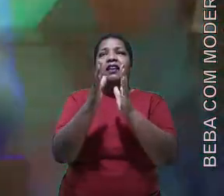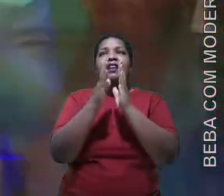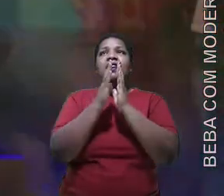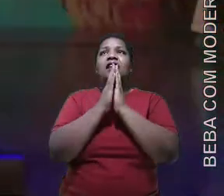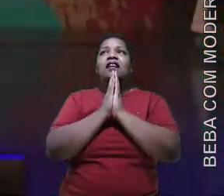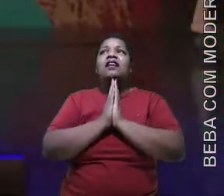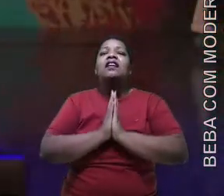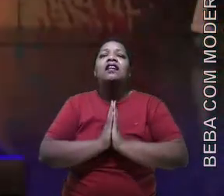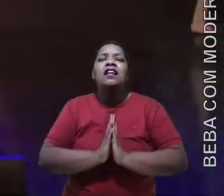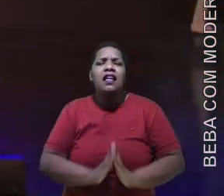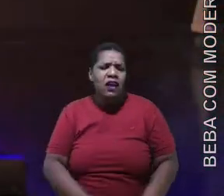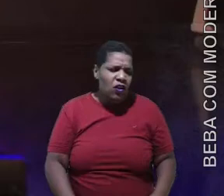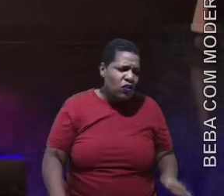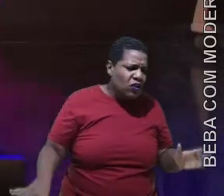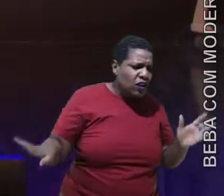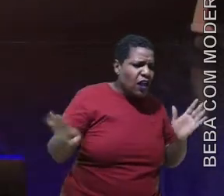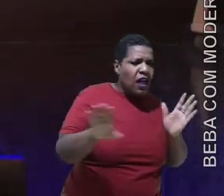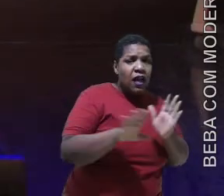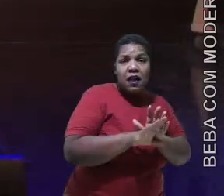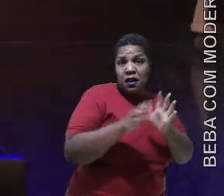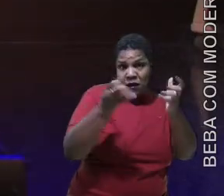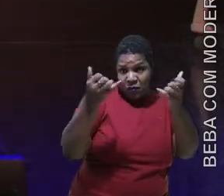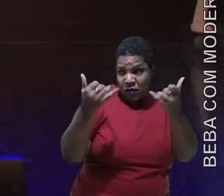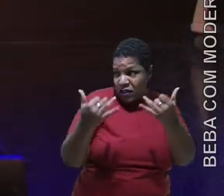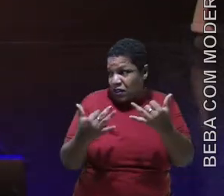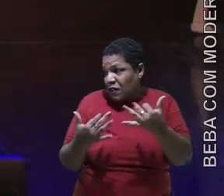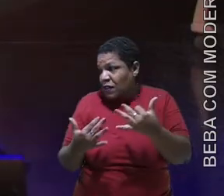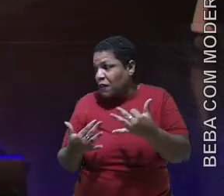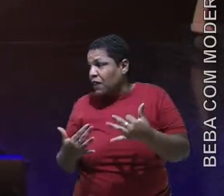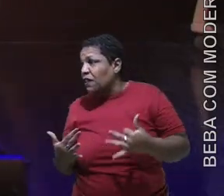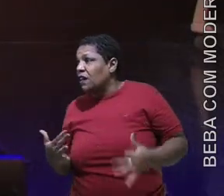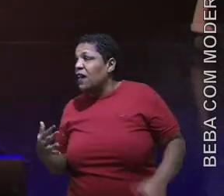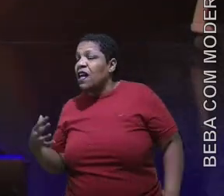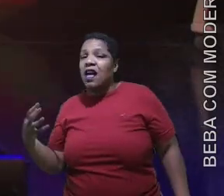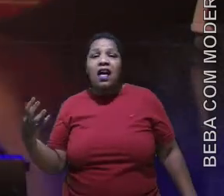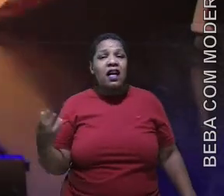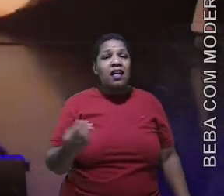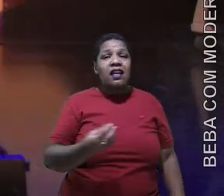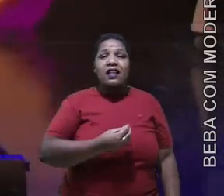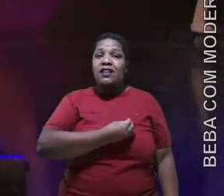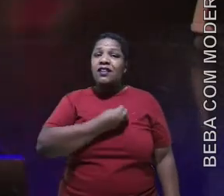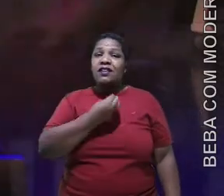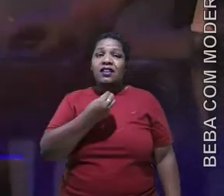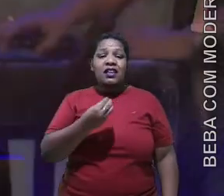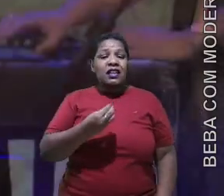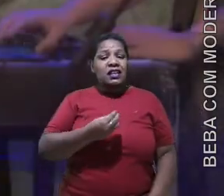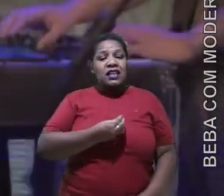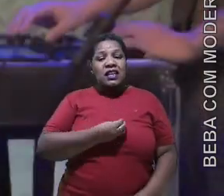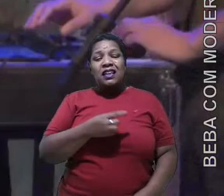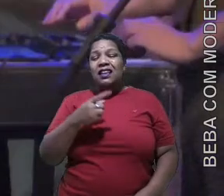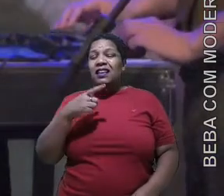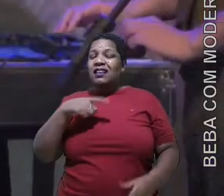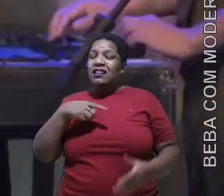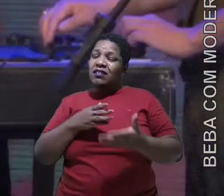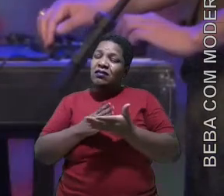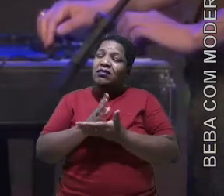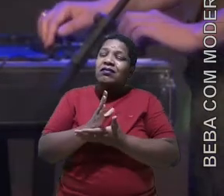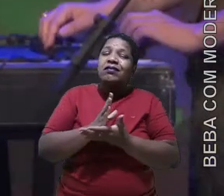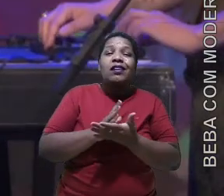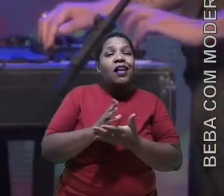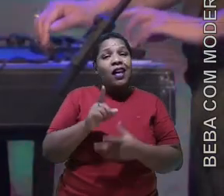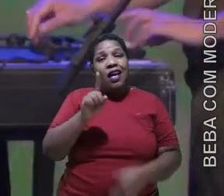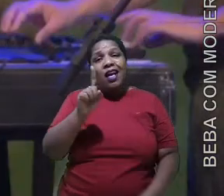achei ele diz brincar carne dão usa e a